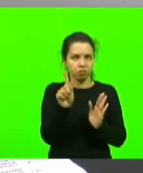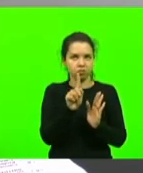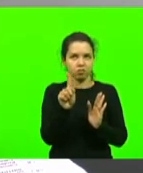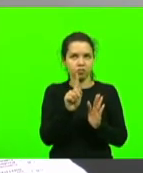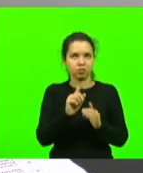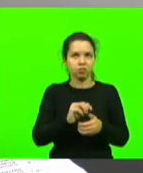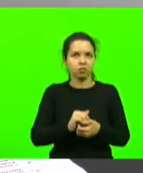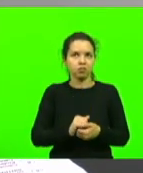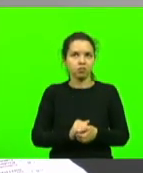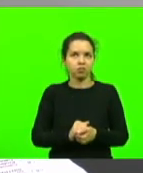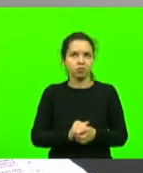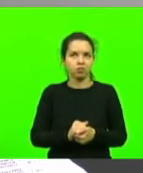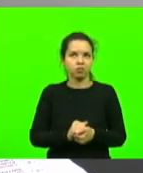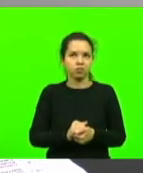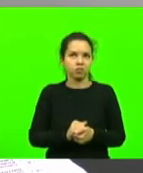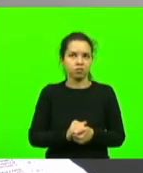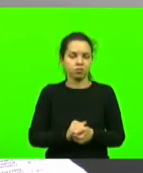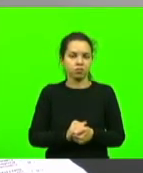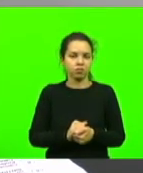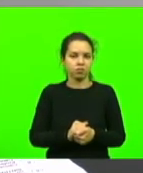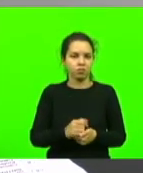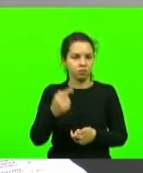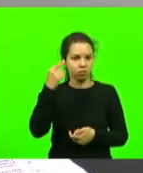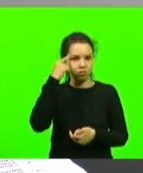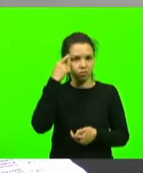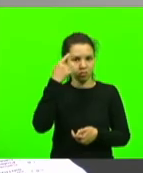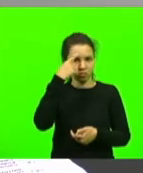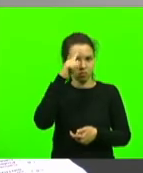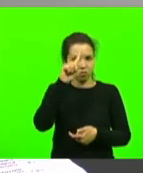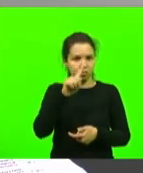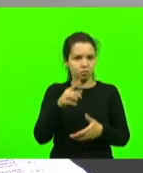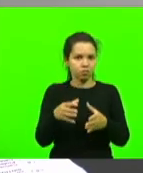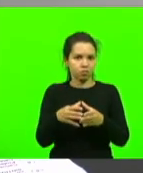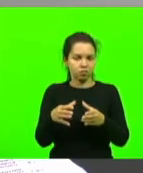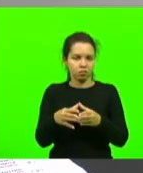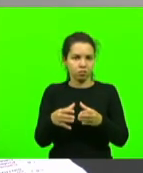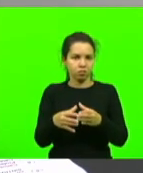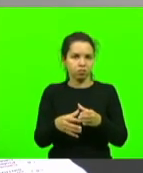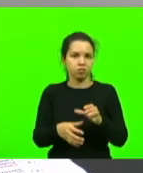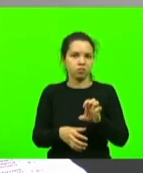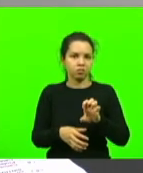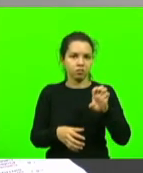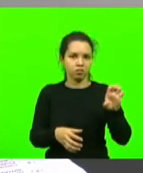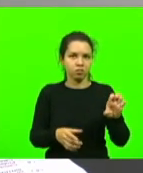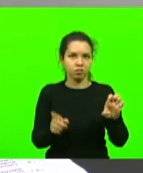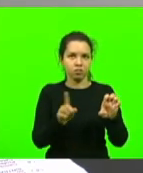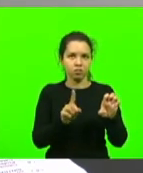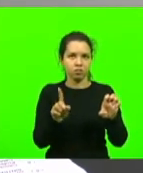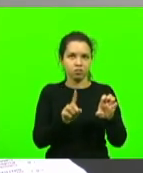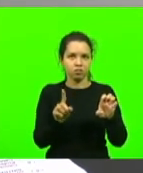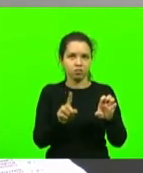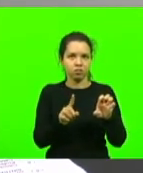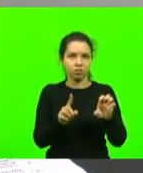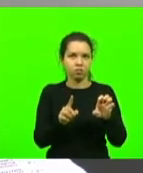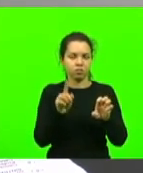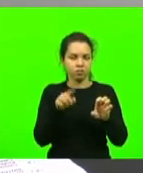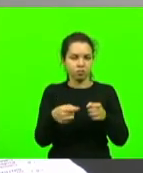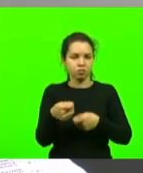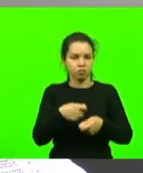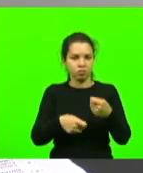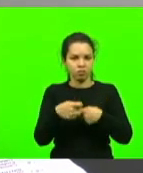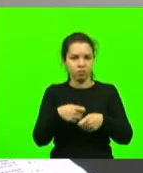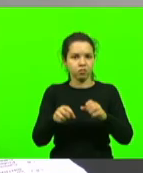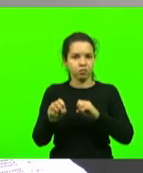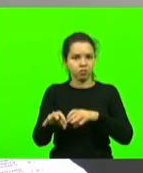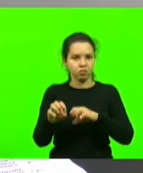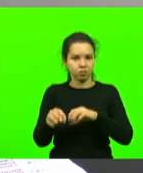não é nenhuma neurose da nossa cabeça dos esquerdistas ao petralhas tá aqui ó negócio educação